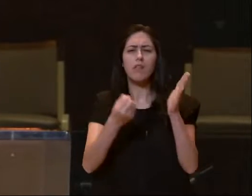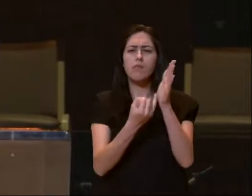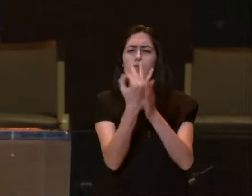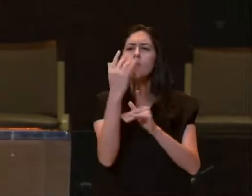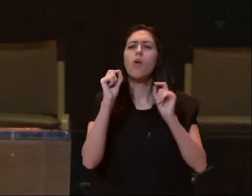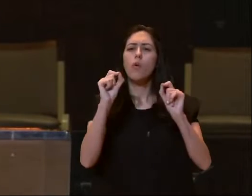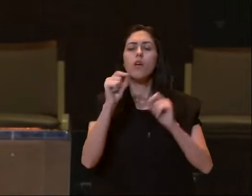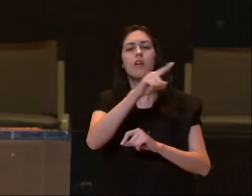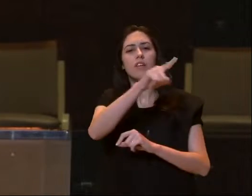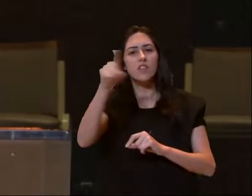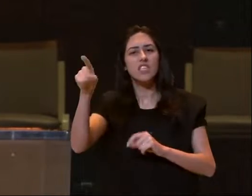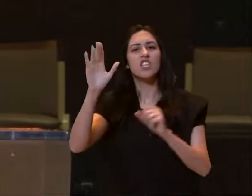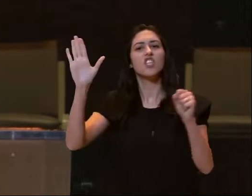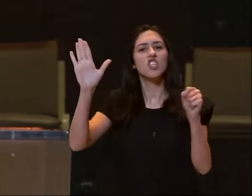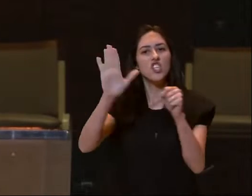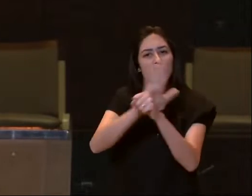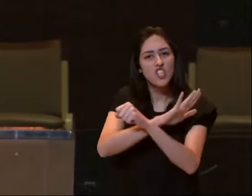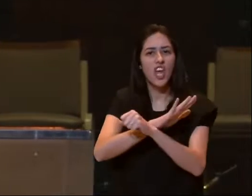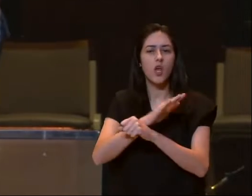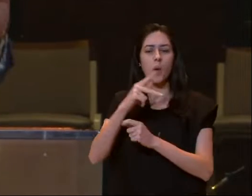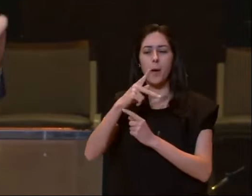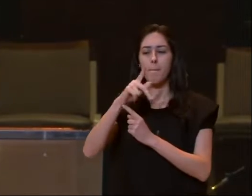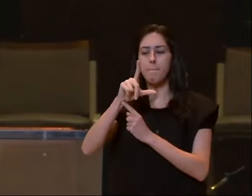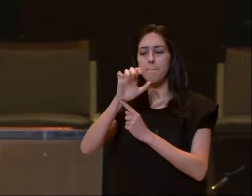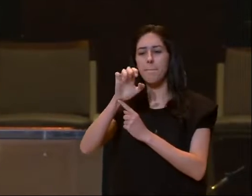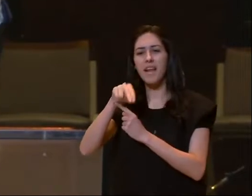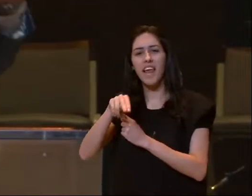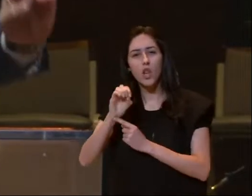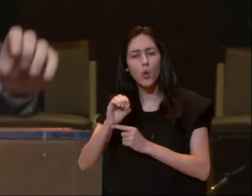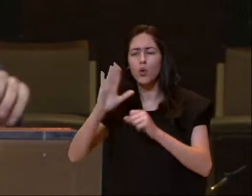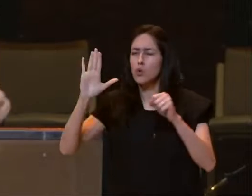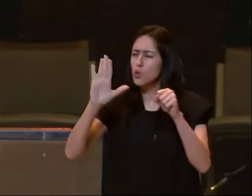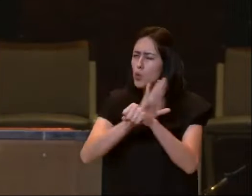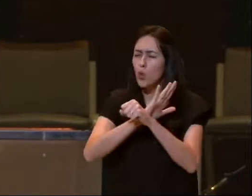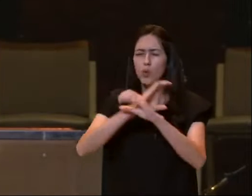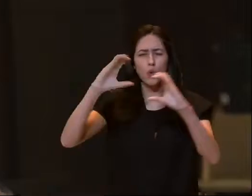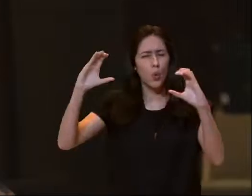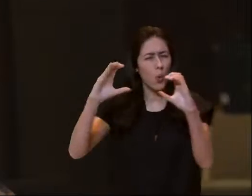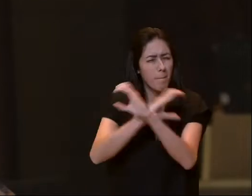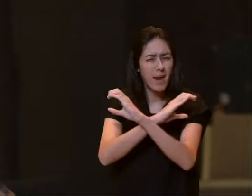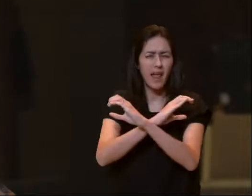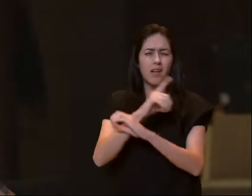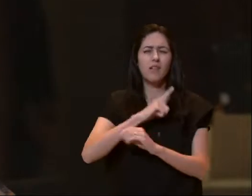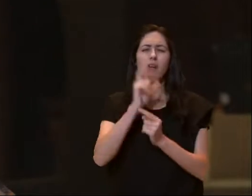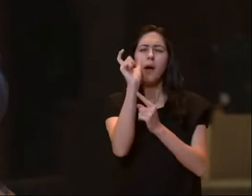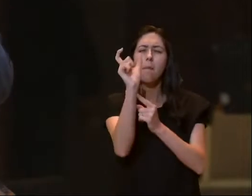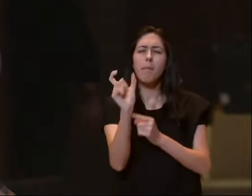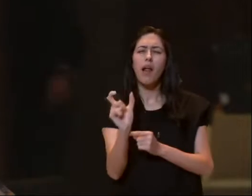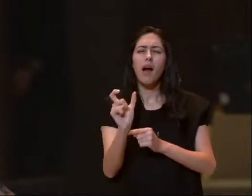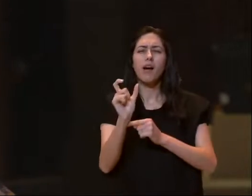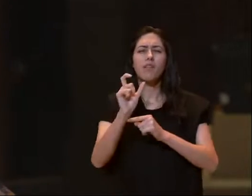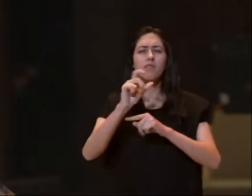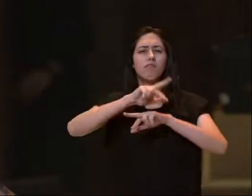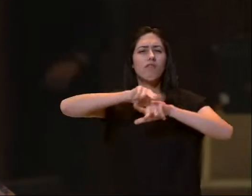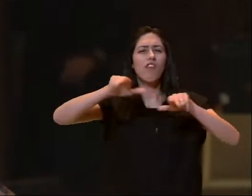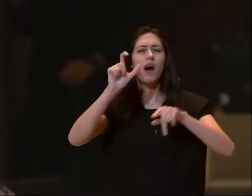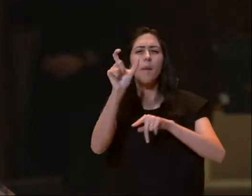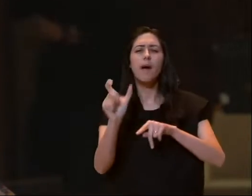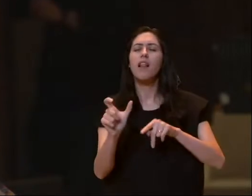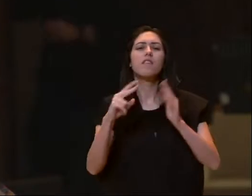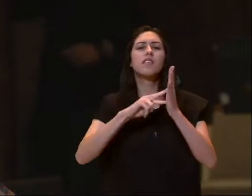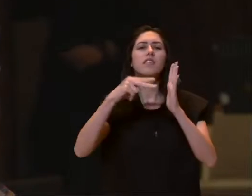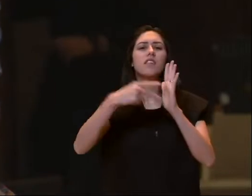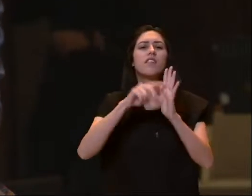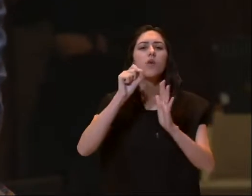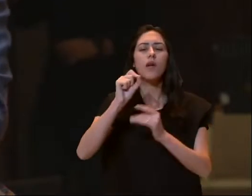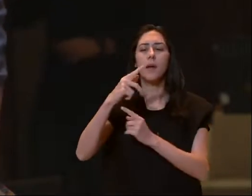sejam cheios, plenos, todo, toda. Várias palavras que falam de